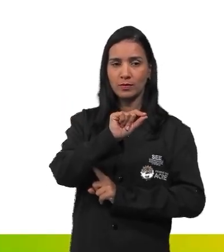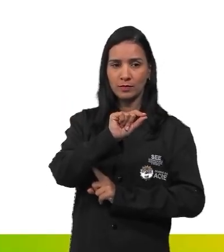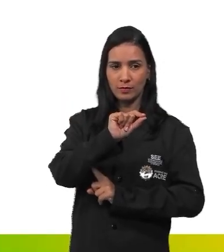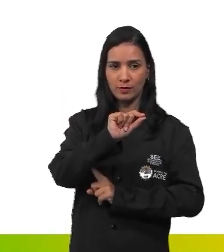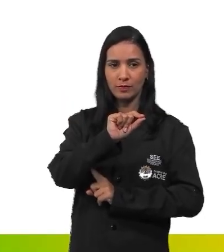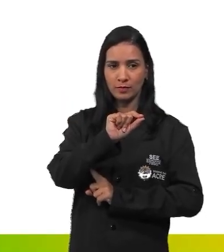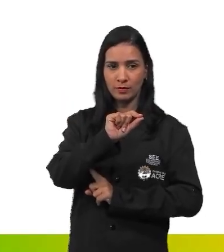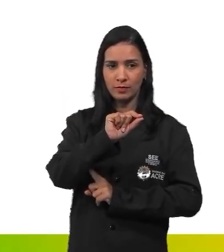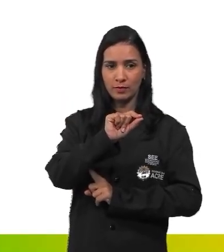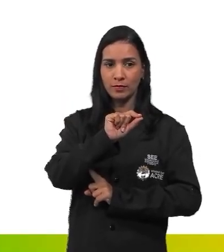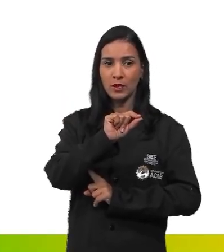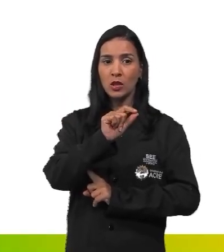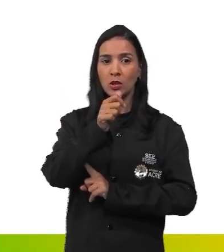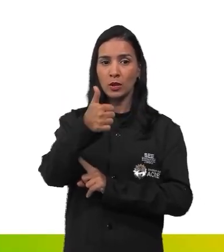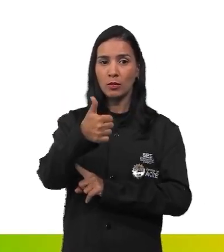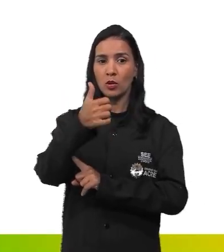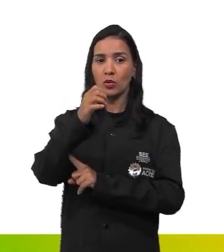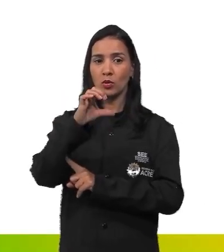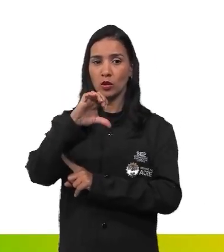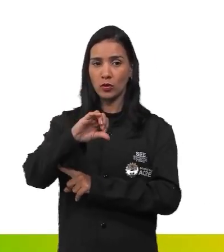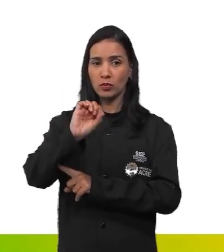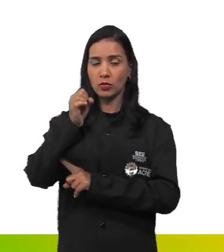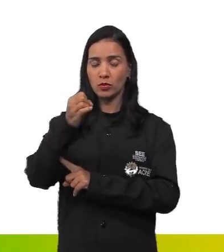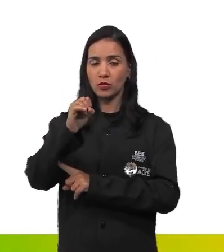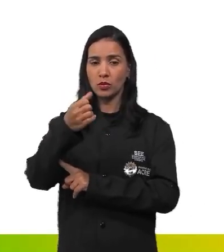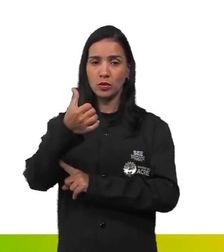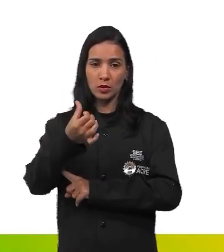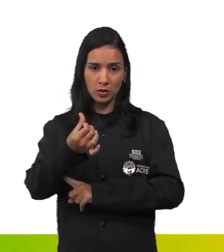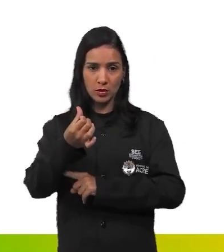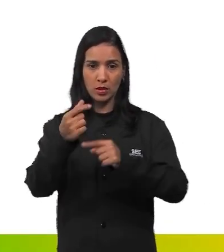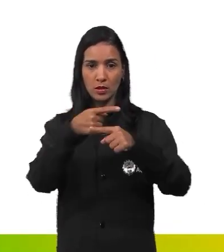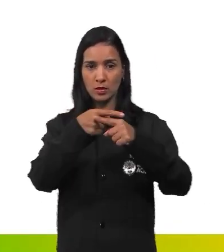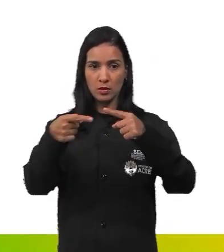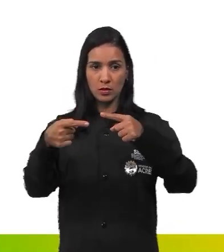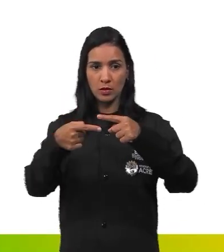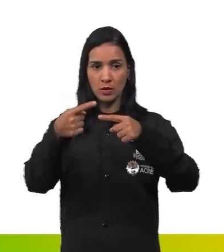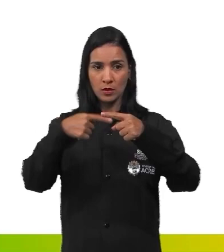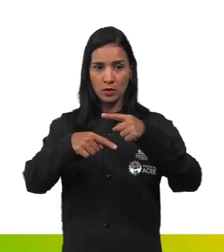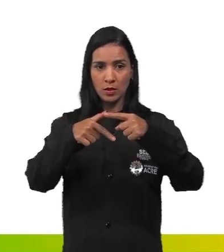1986 dividido para 76. Isso dá aproximadamente